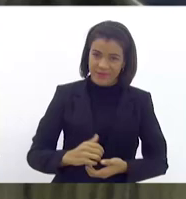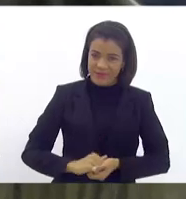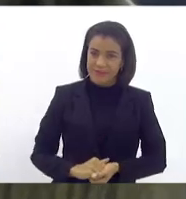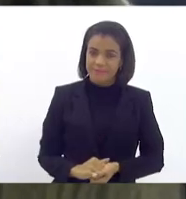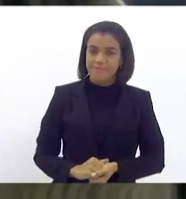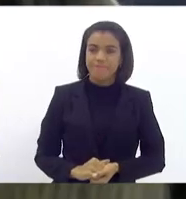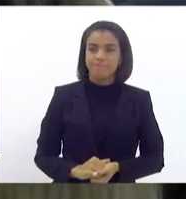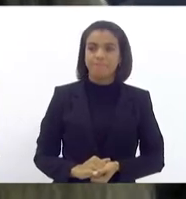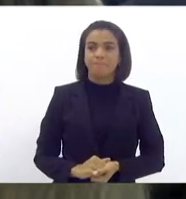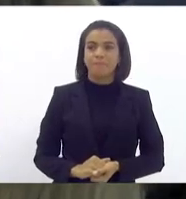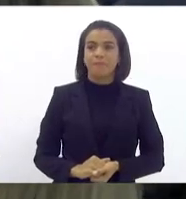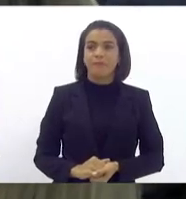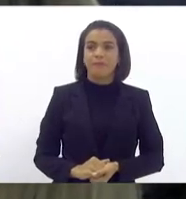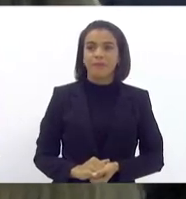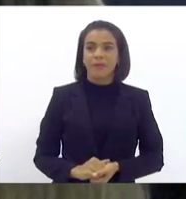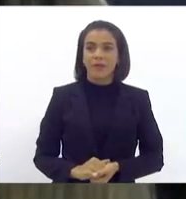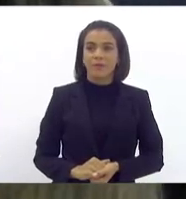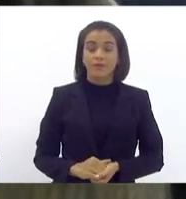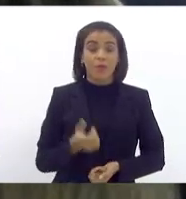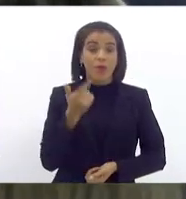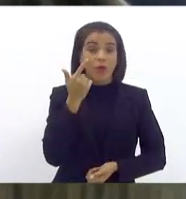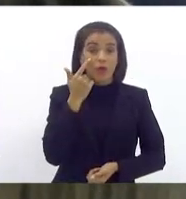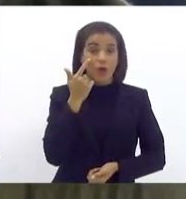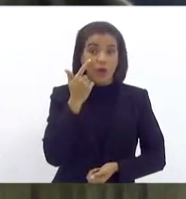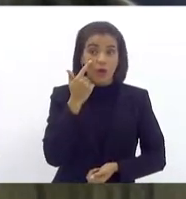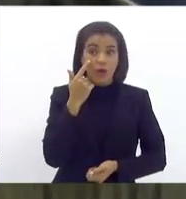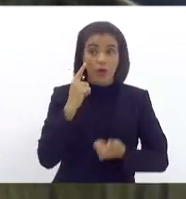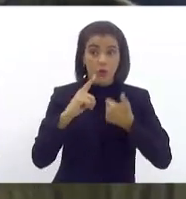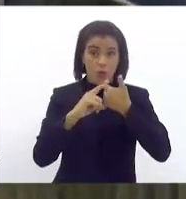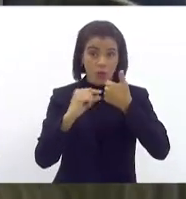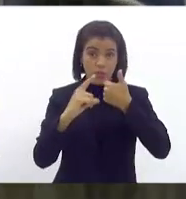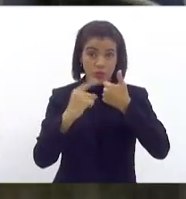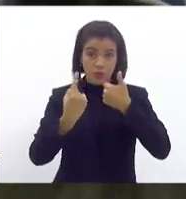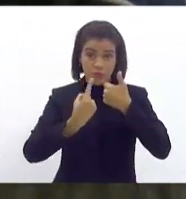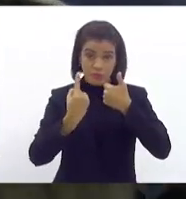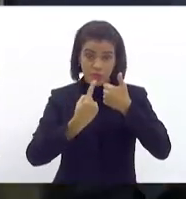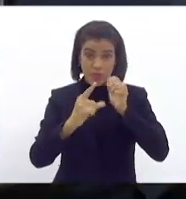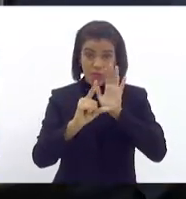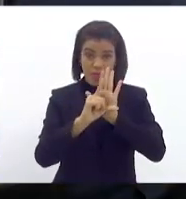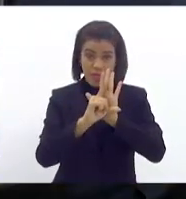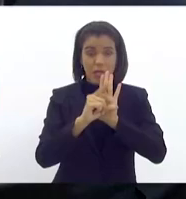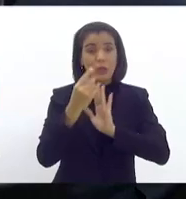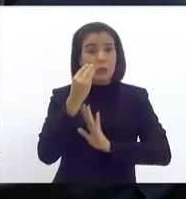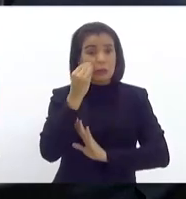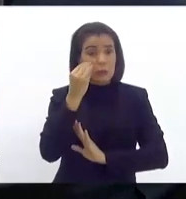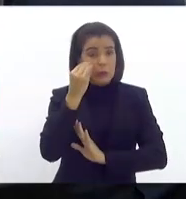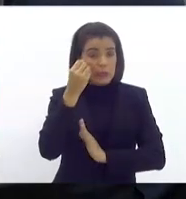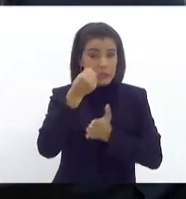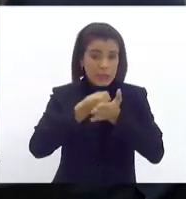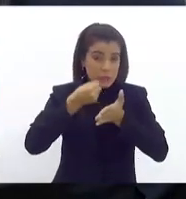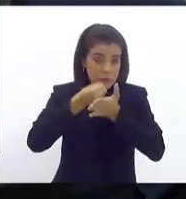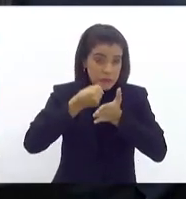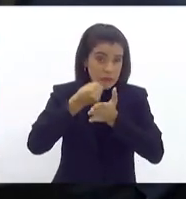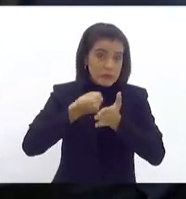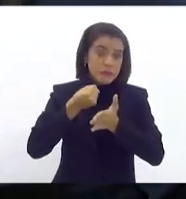lá. Veja só. No artigo 1º da lei, e aí eu estou tentando aqui, de